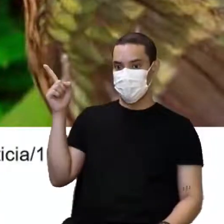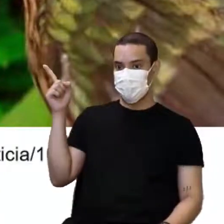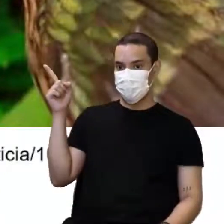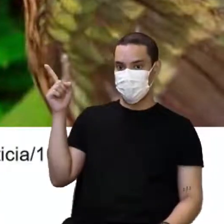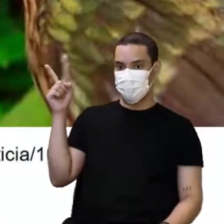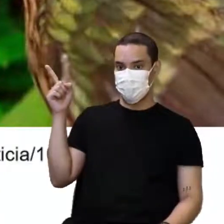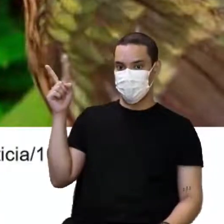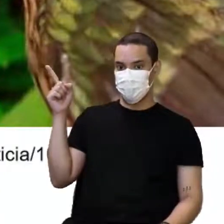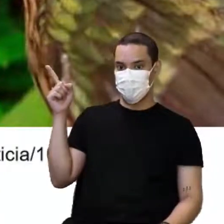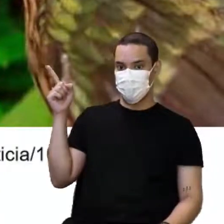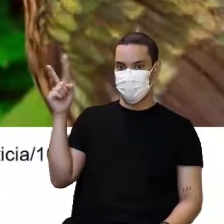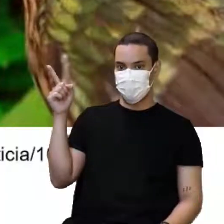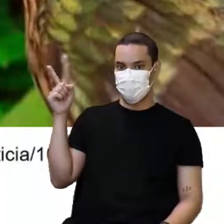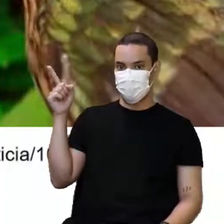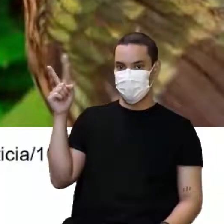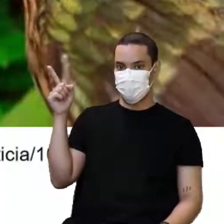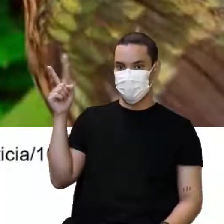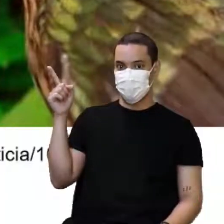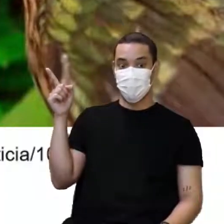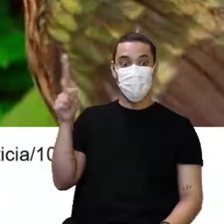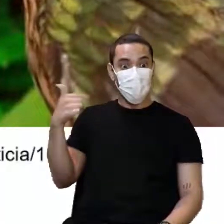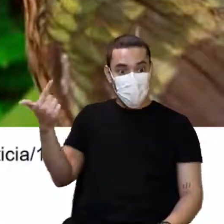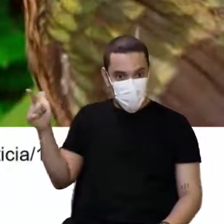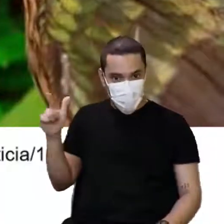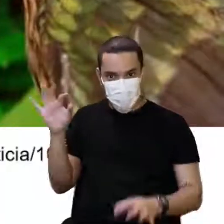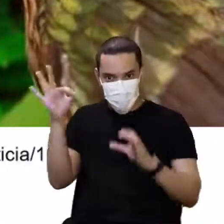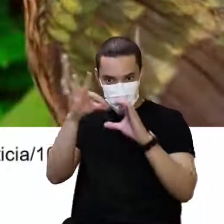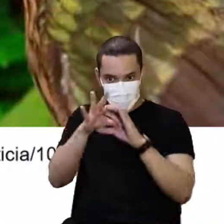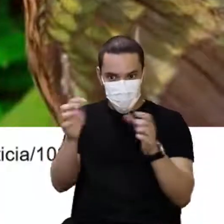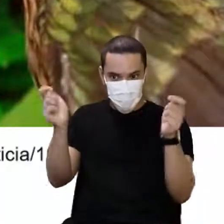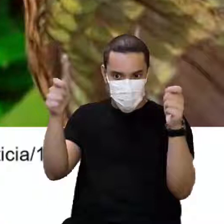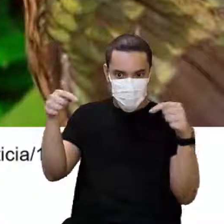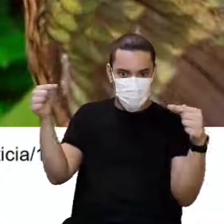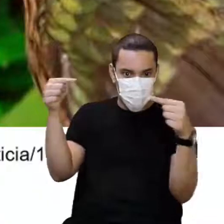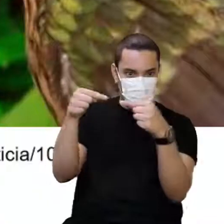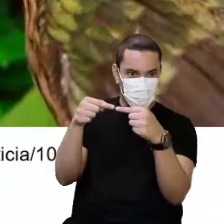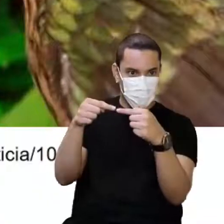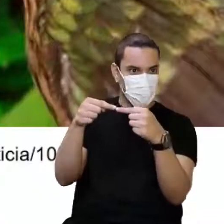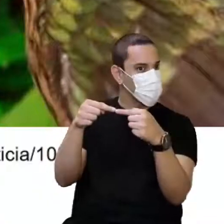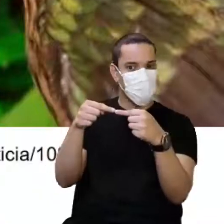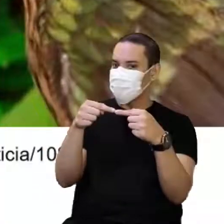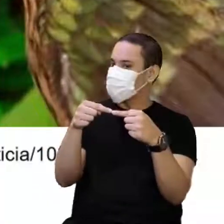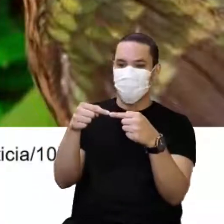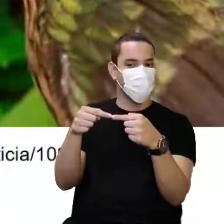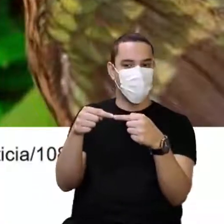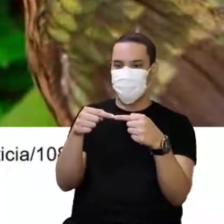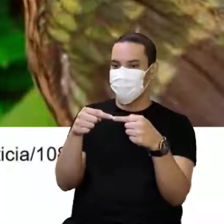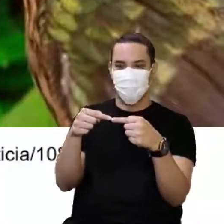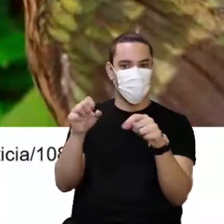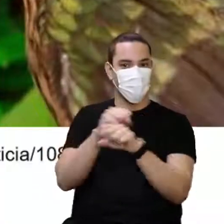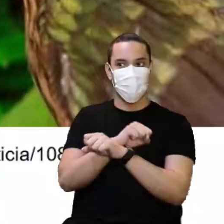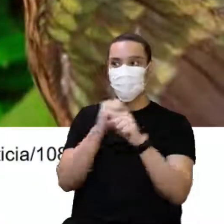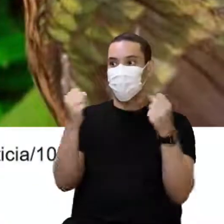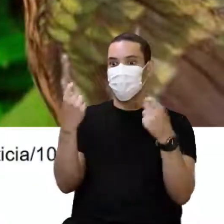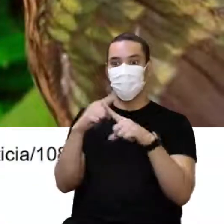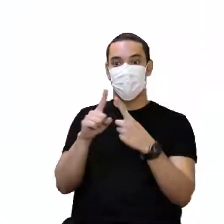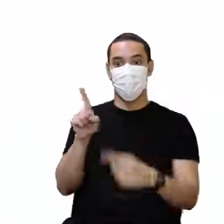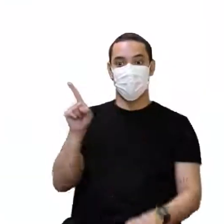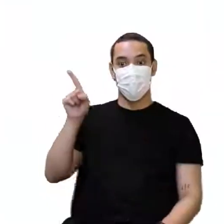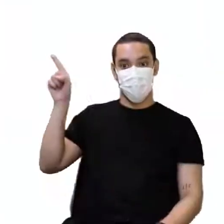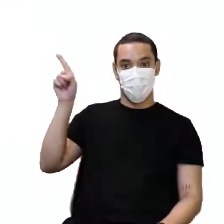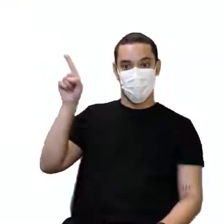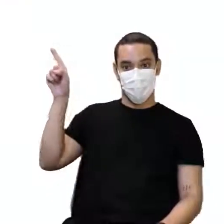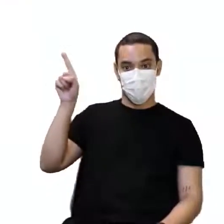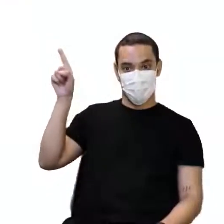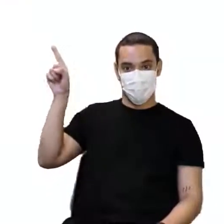fazer essa captura desse néctar lá com esse bico reto? Não. Mas esse outro beija-flor aqui,